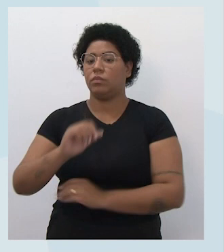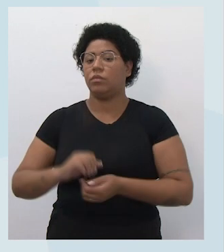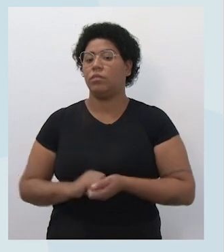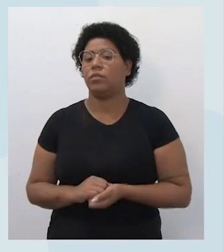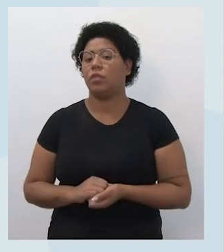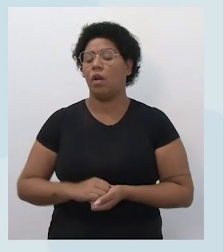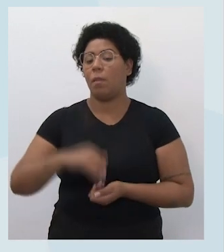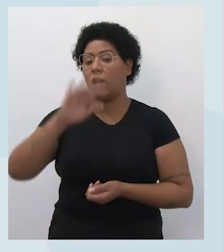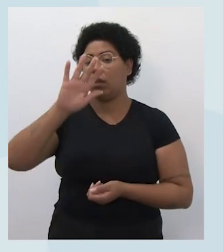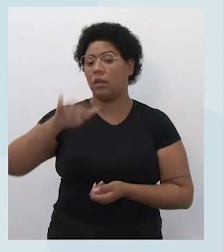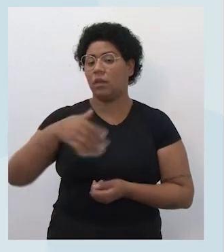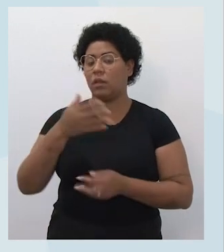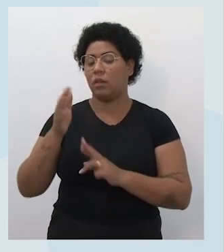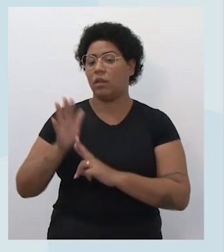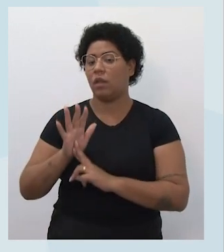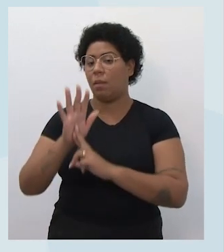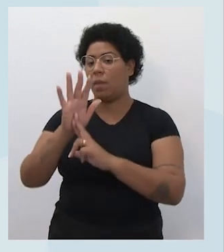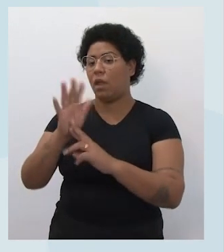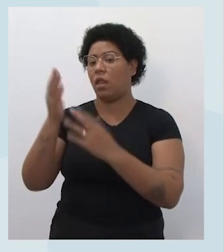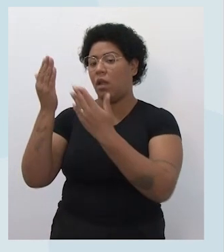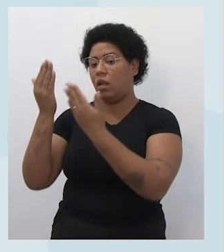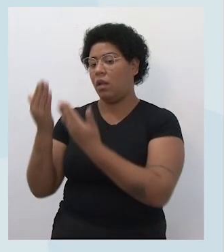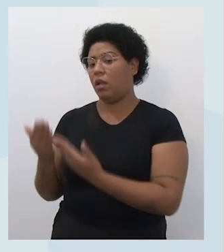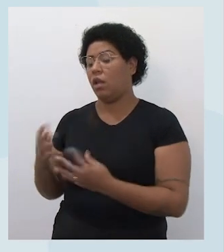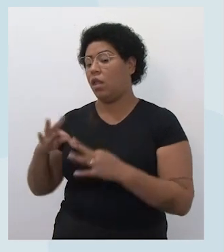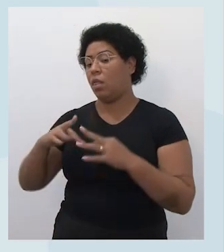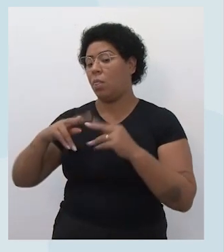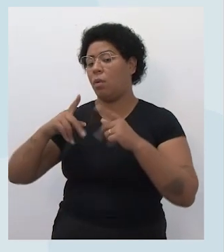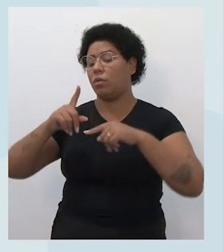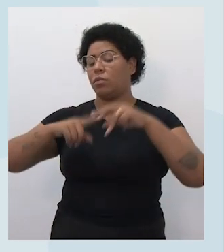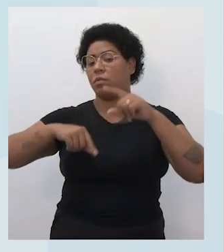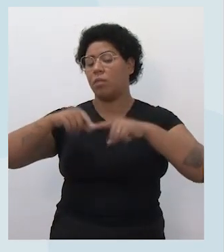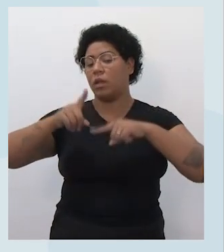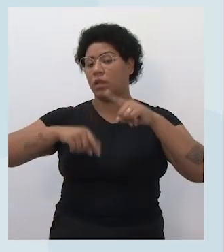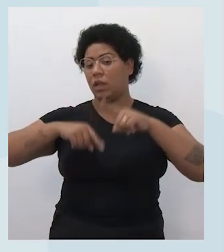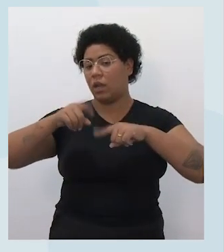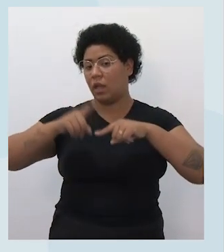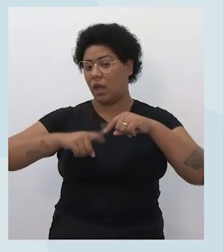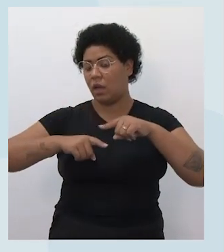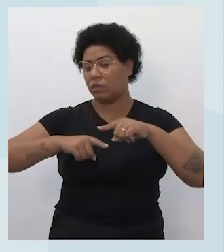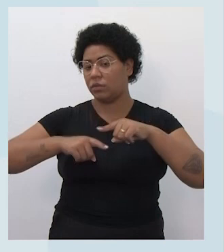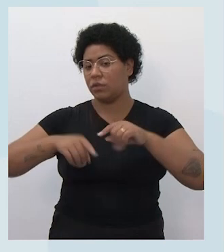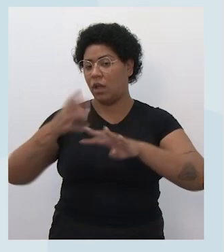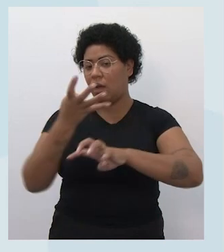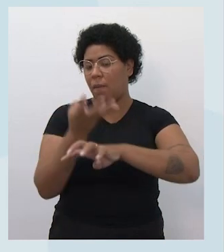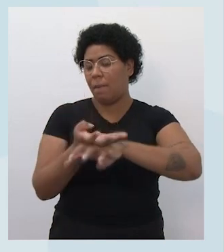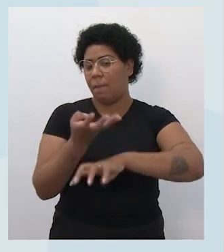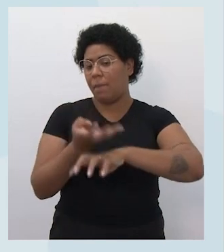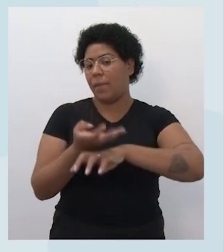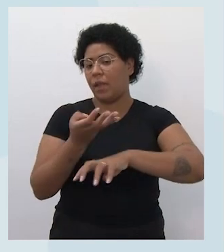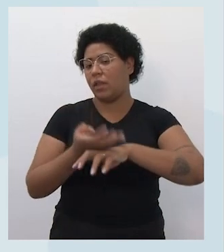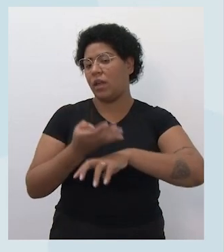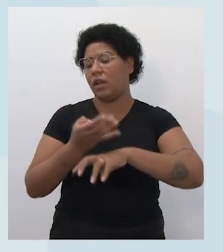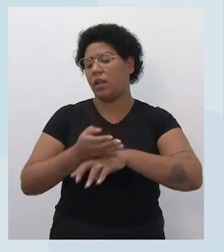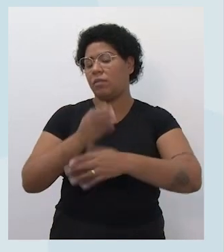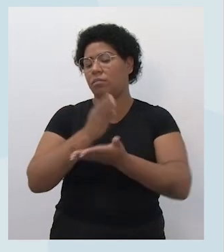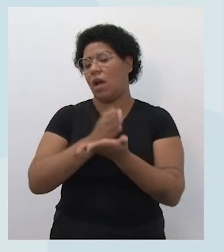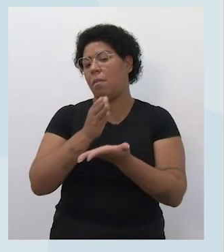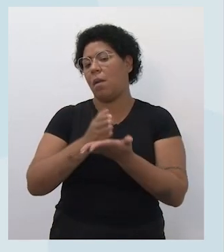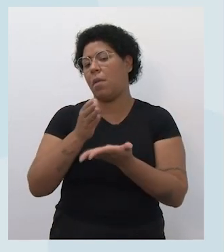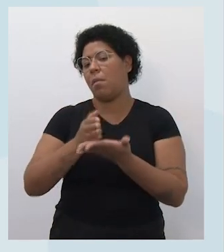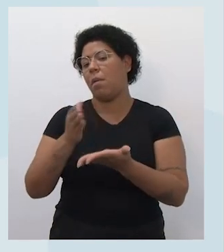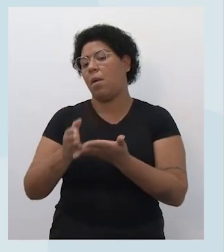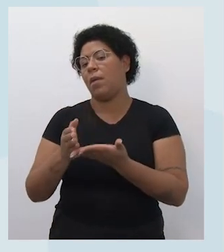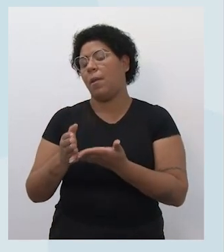uma pequena tabela, você vai encontrar tudo isso no material, dividindo as habilidades aí de arte, língua portuguesa e língua